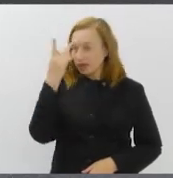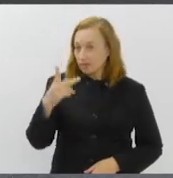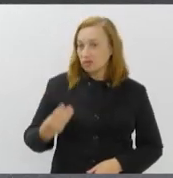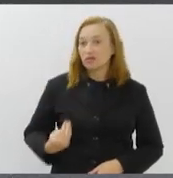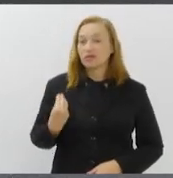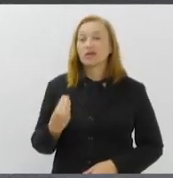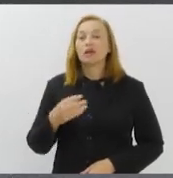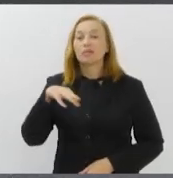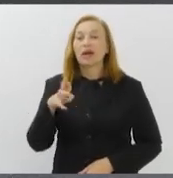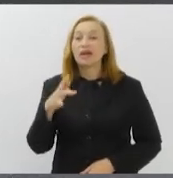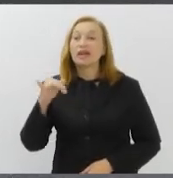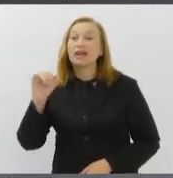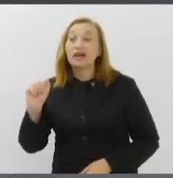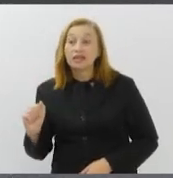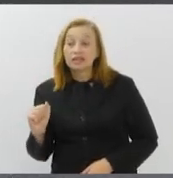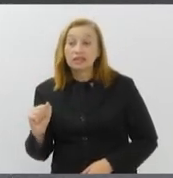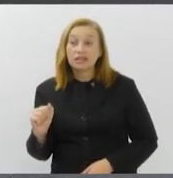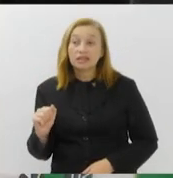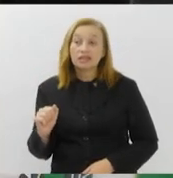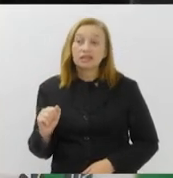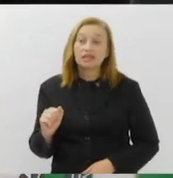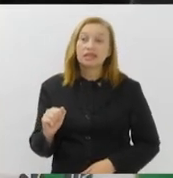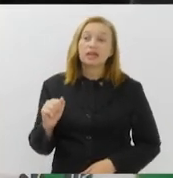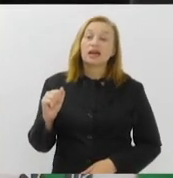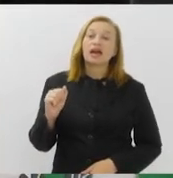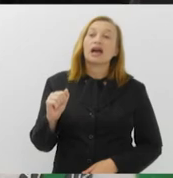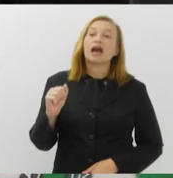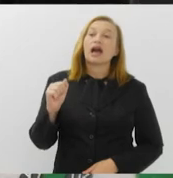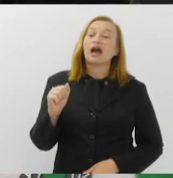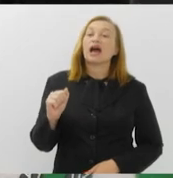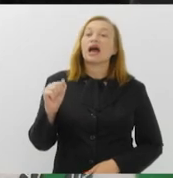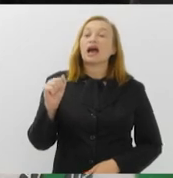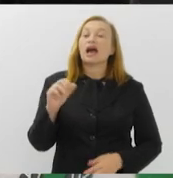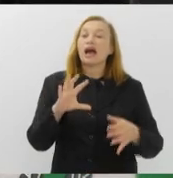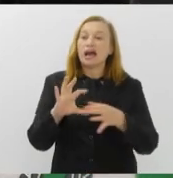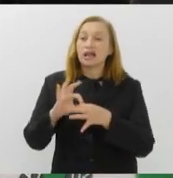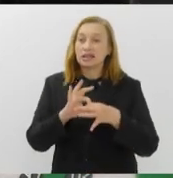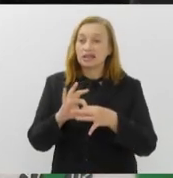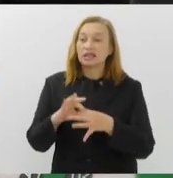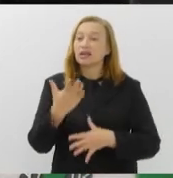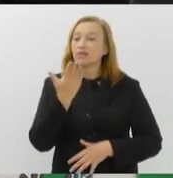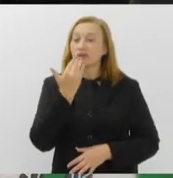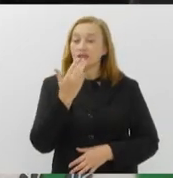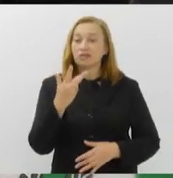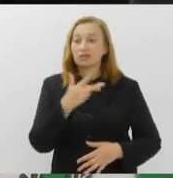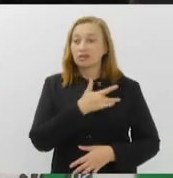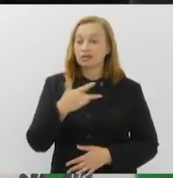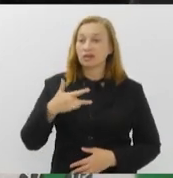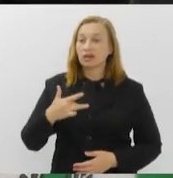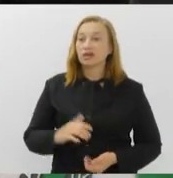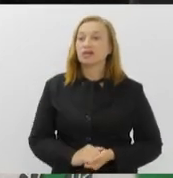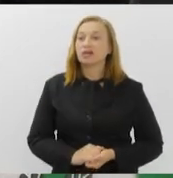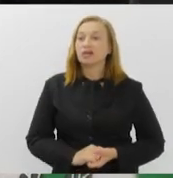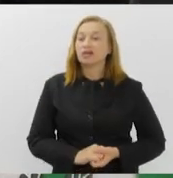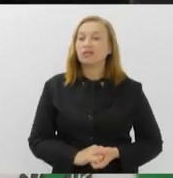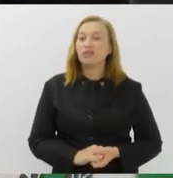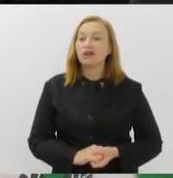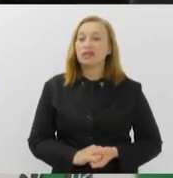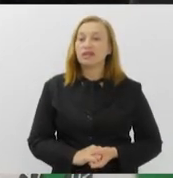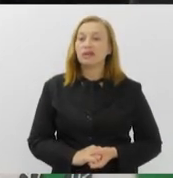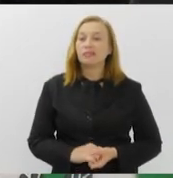da Mariana Miranda, da Aliança pela Alimentação Saudável e Adequada, obrigada pela presença, da